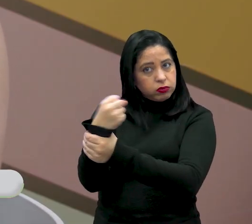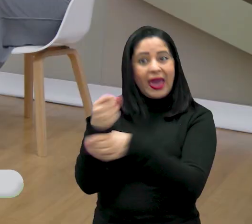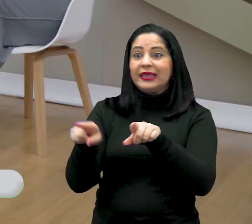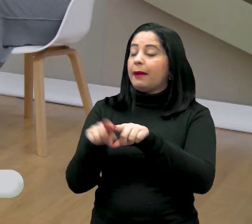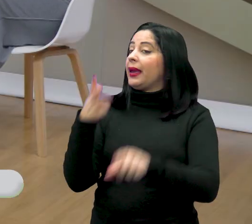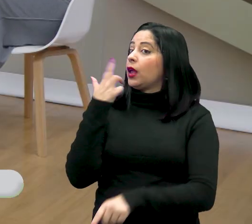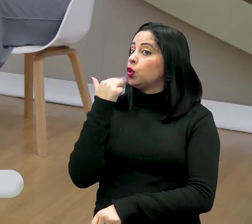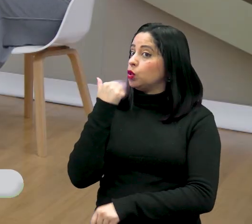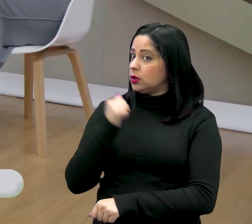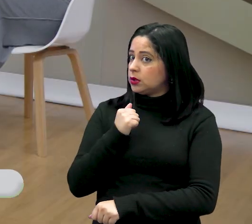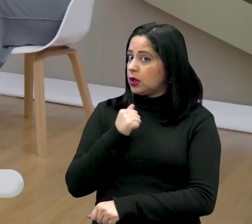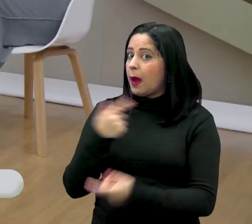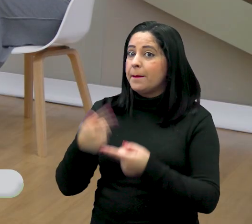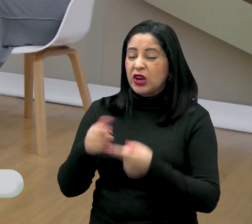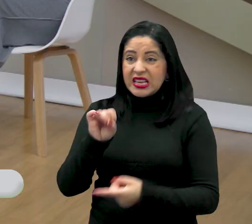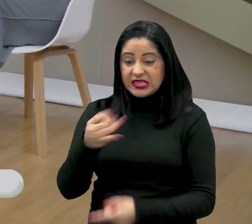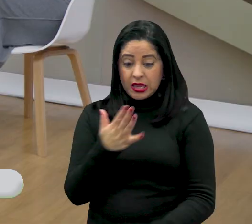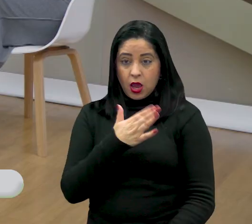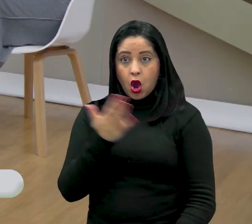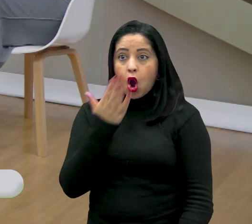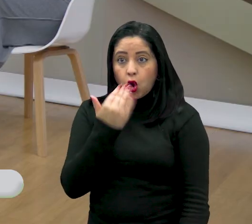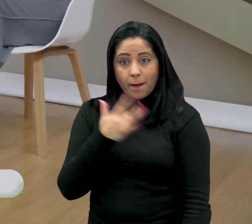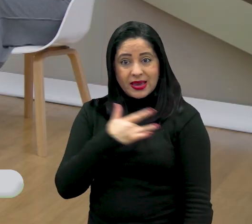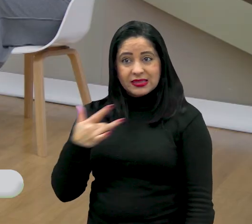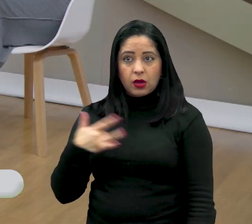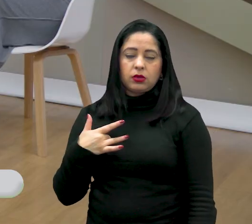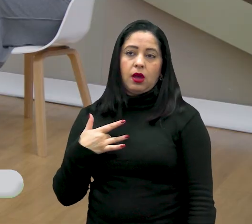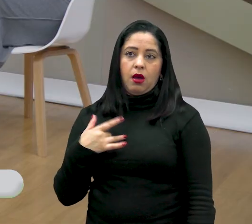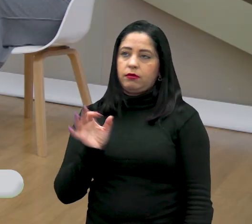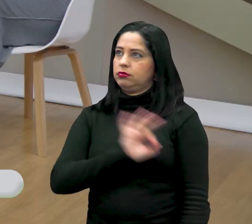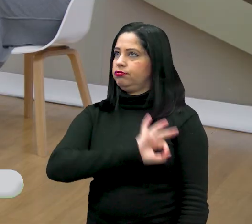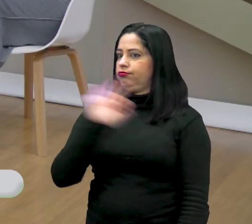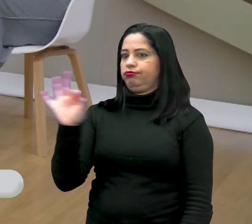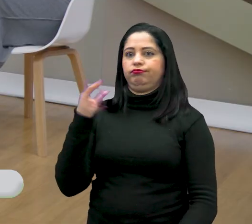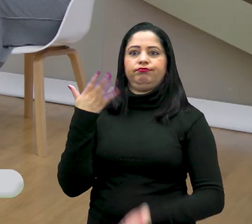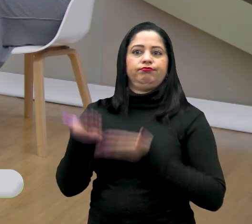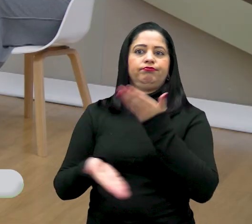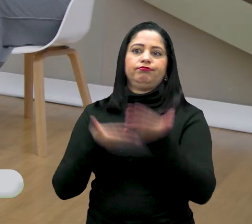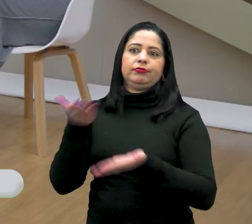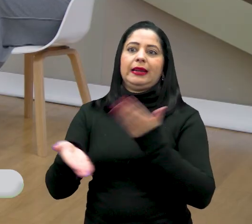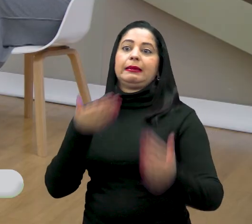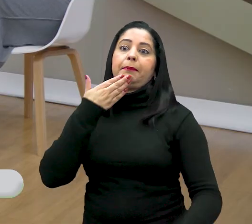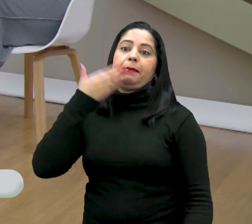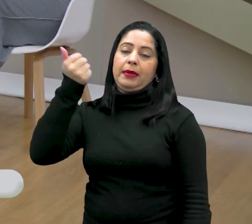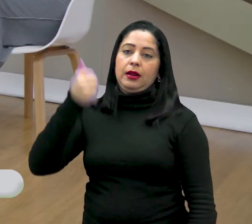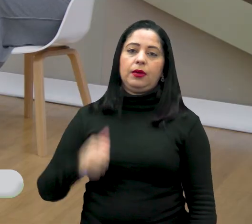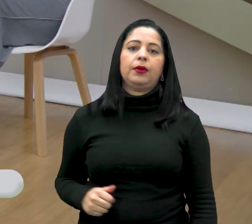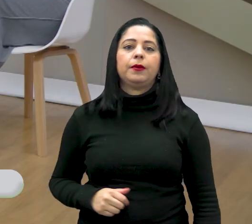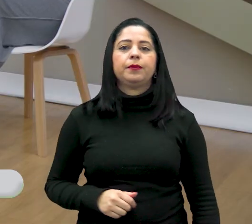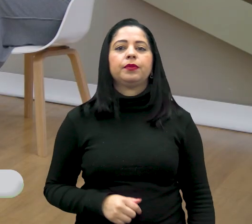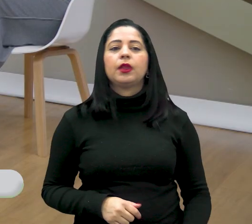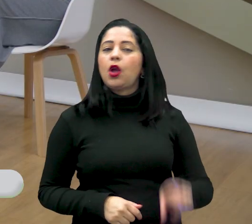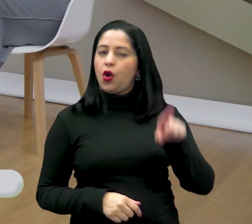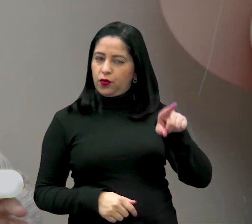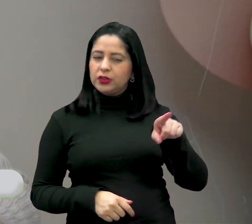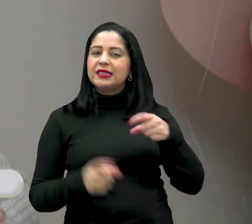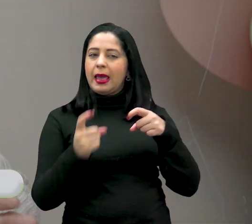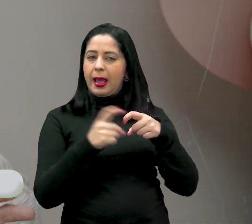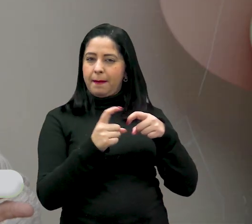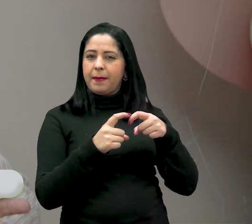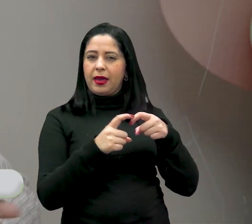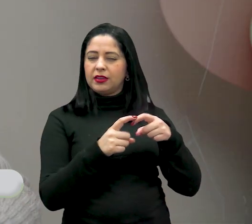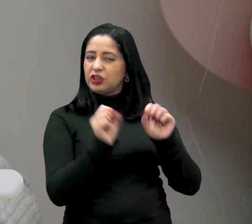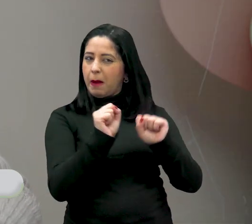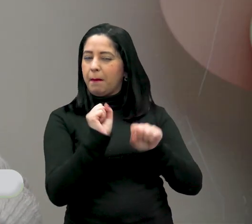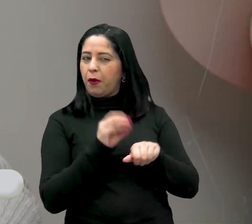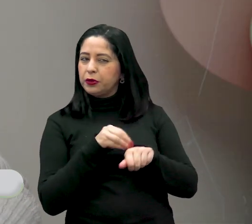e também a nutrição, porque uma alimentação saudável também vai ser o nosso aliado aí no tratamento das principais dores do joelho. E você, como médica,